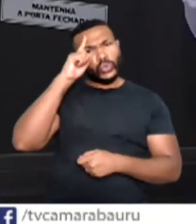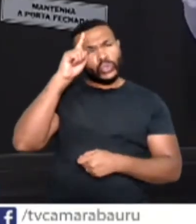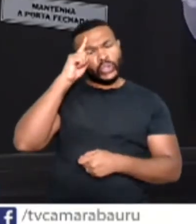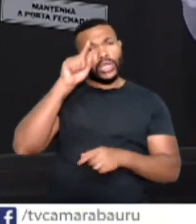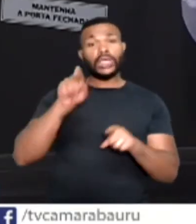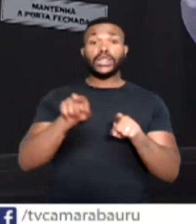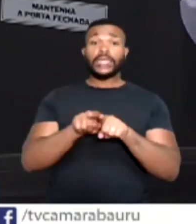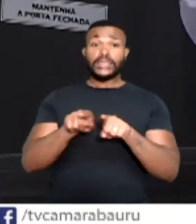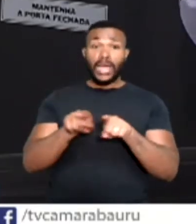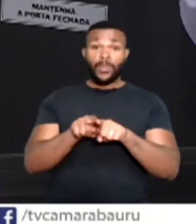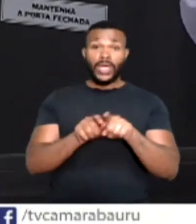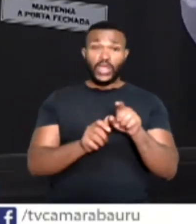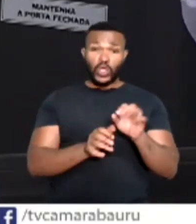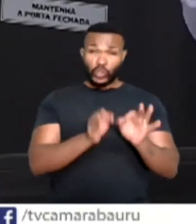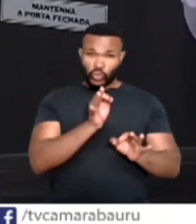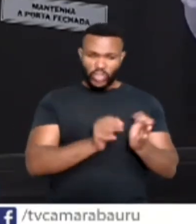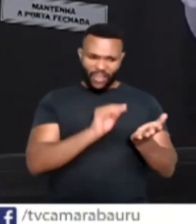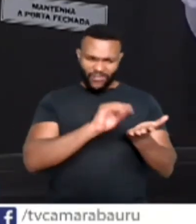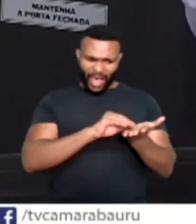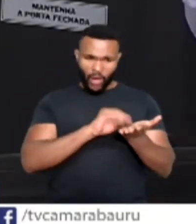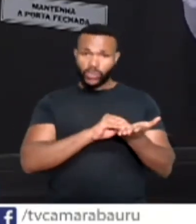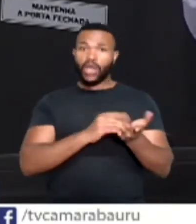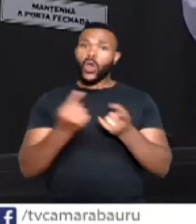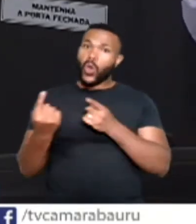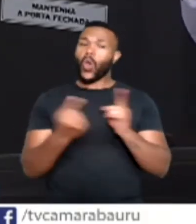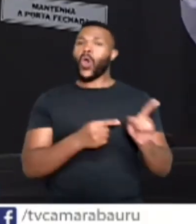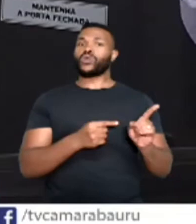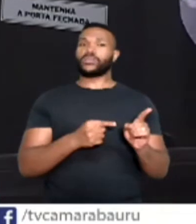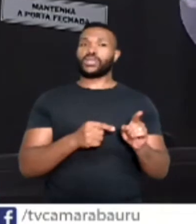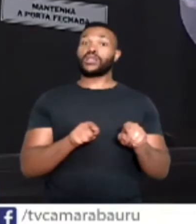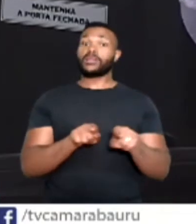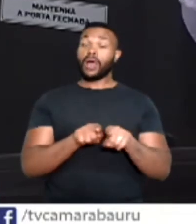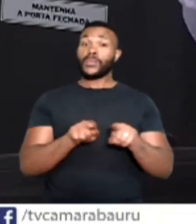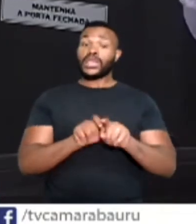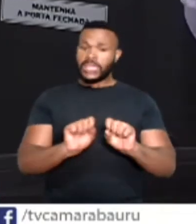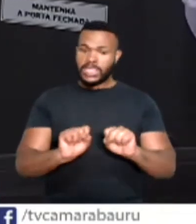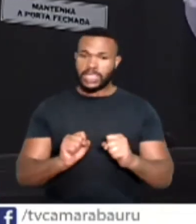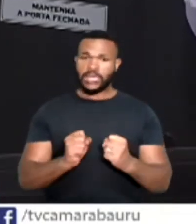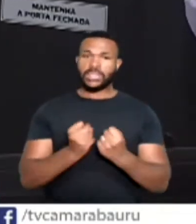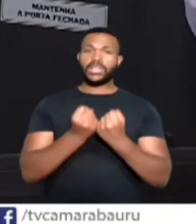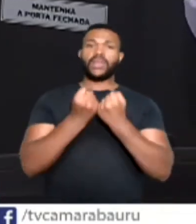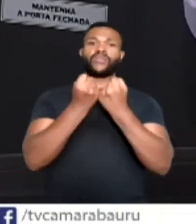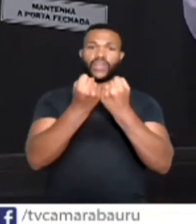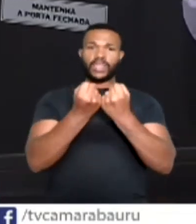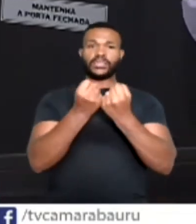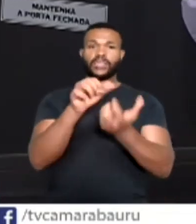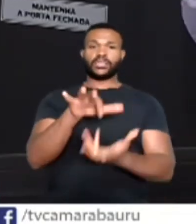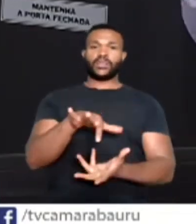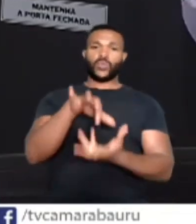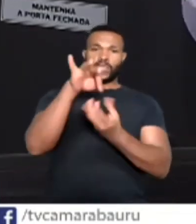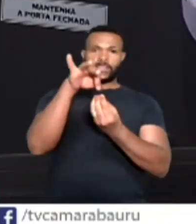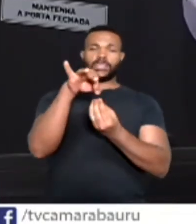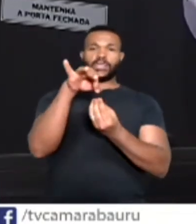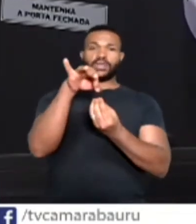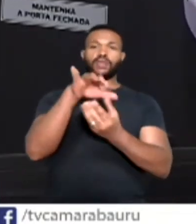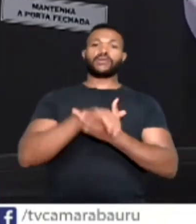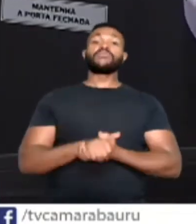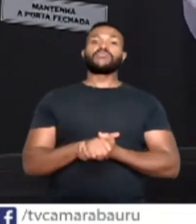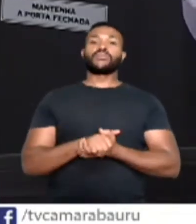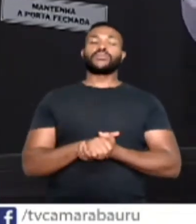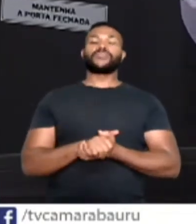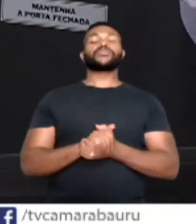defesa, de forma intransigente, do regime democrático. E, nesse